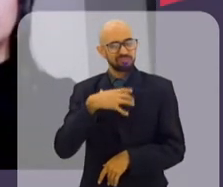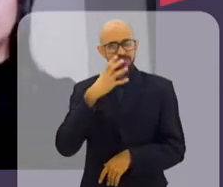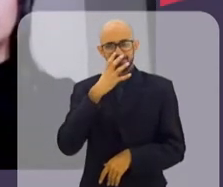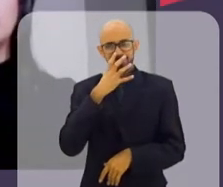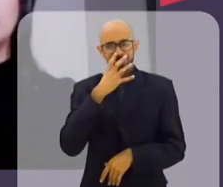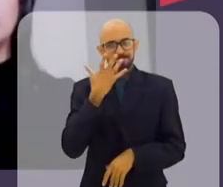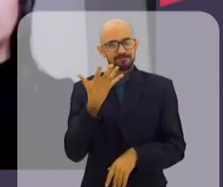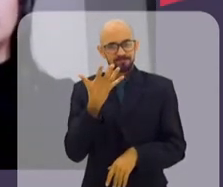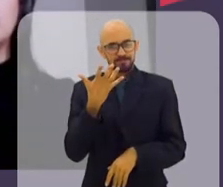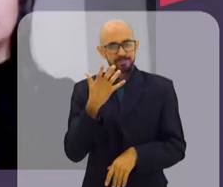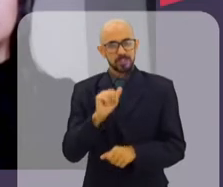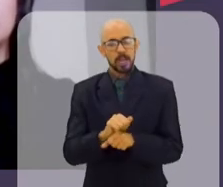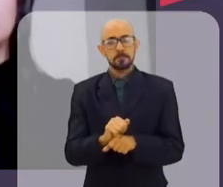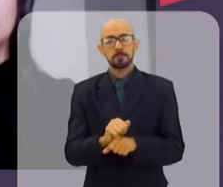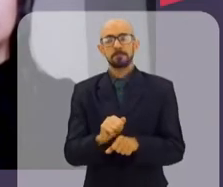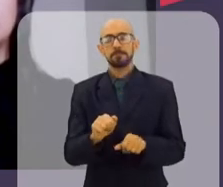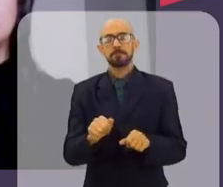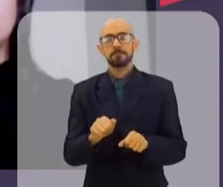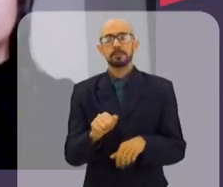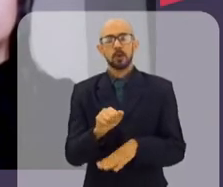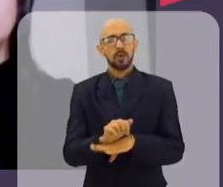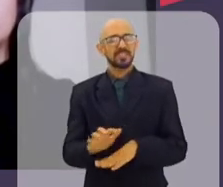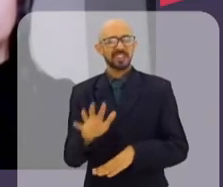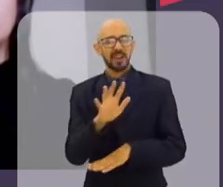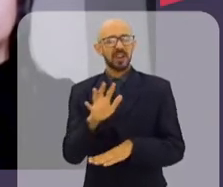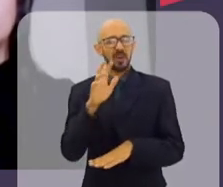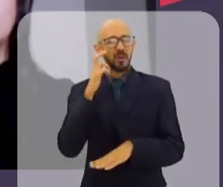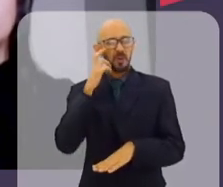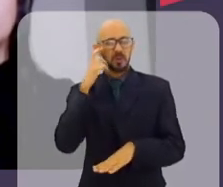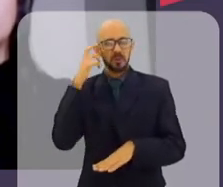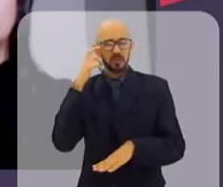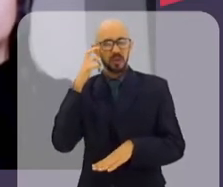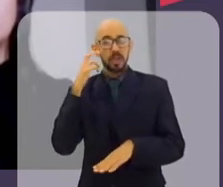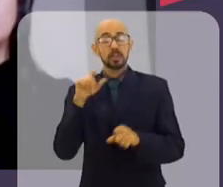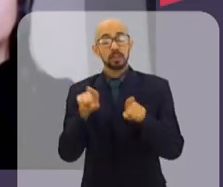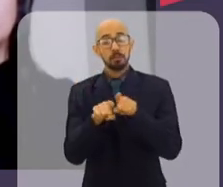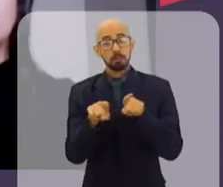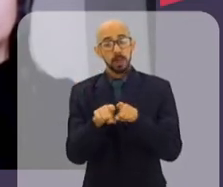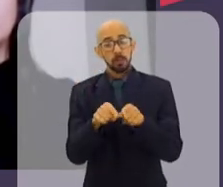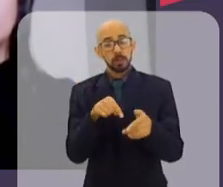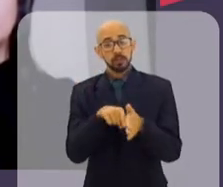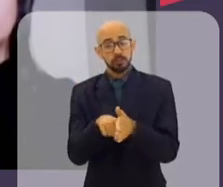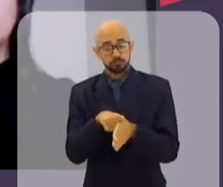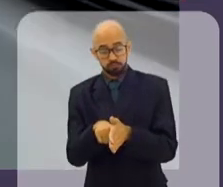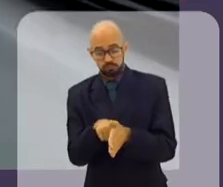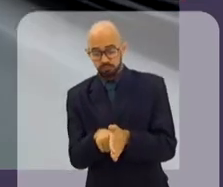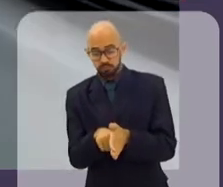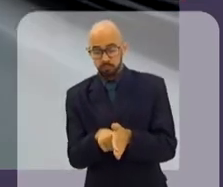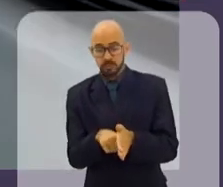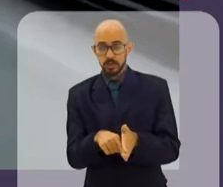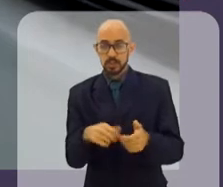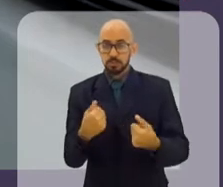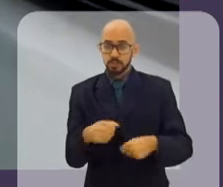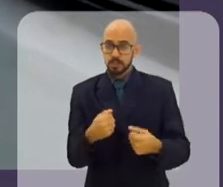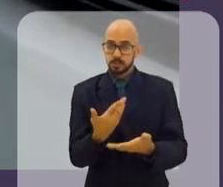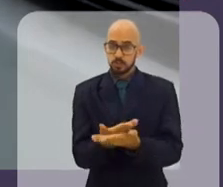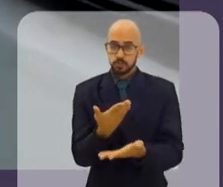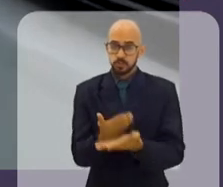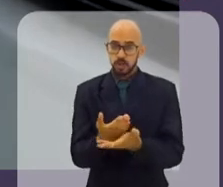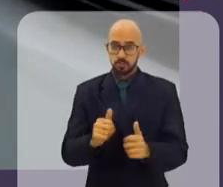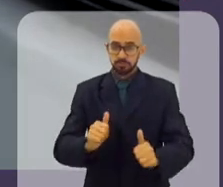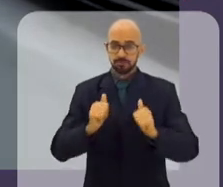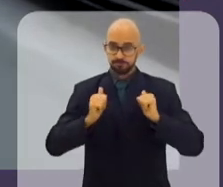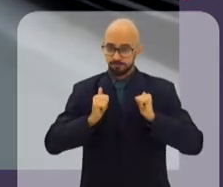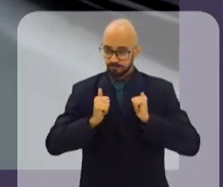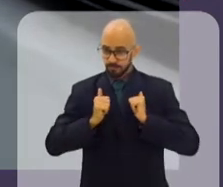coisa também é quando a gente faz o trabalho de pesquisa e a gente se colocar dentro de uma neutralidade,